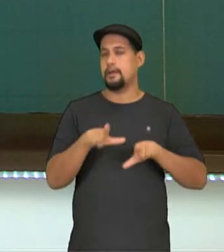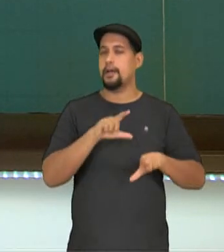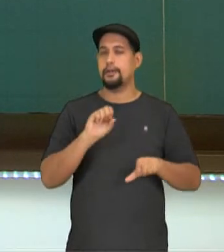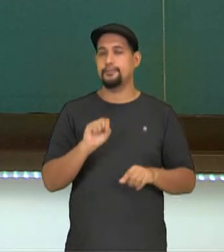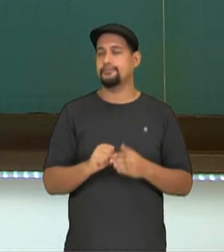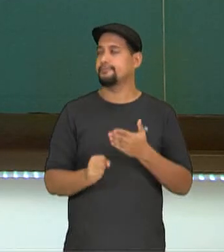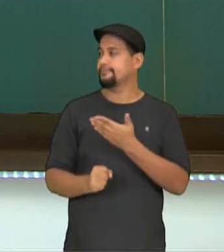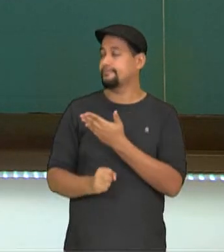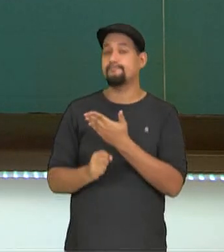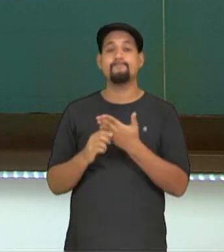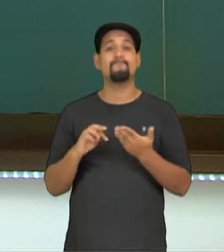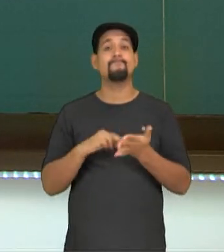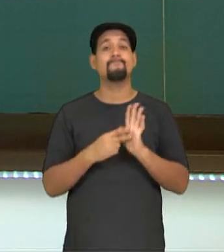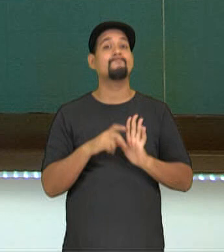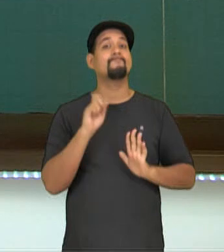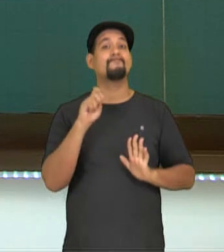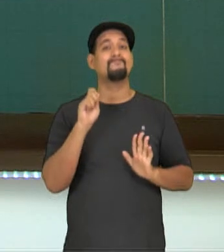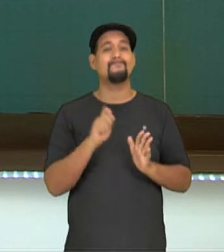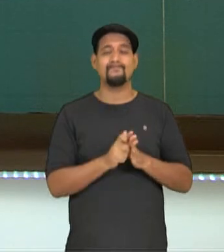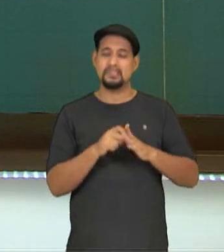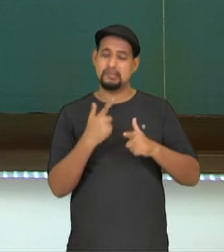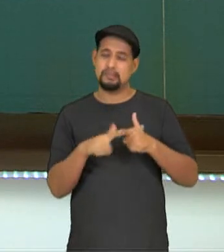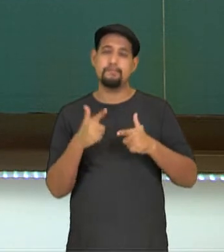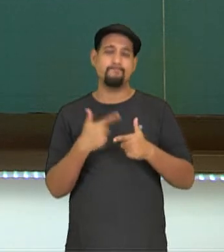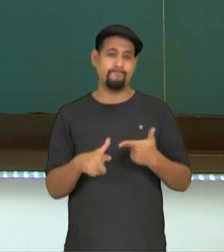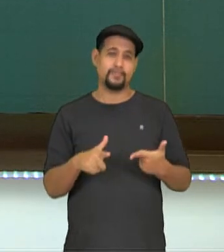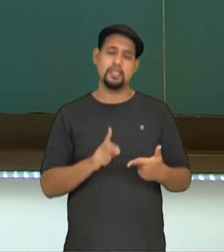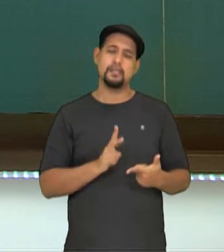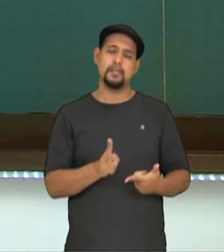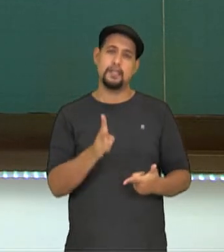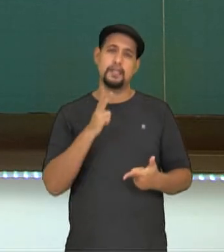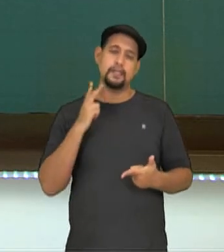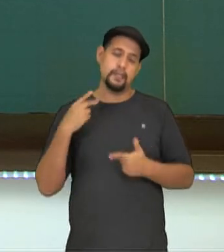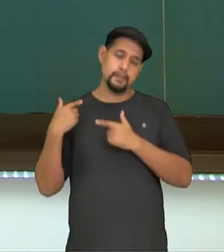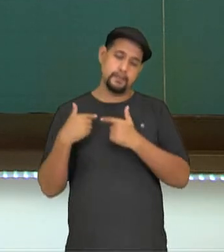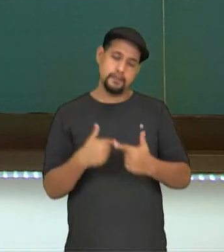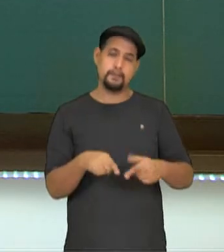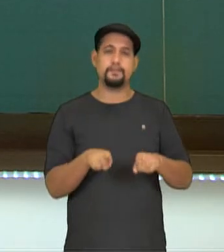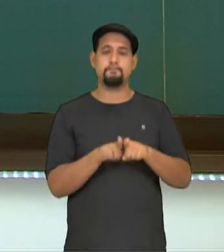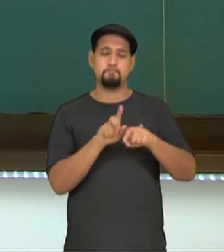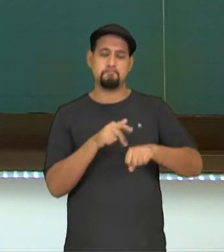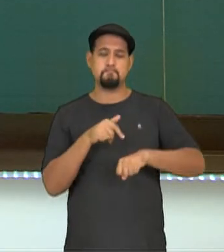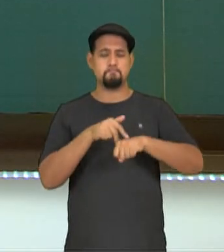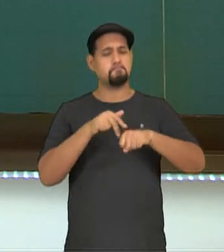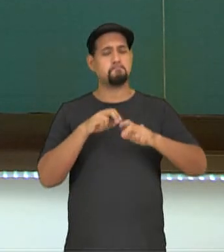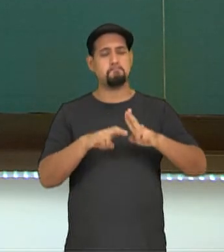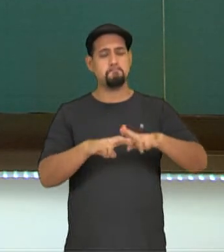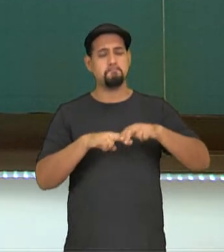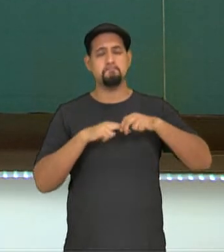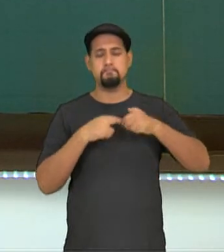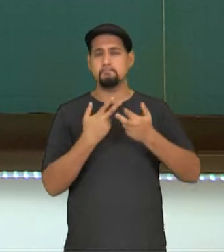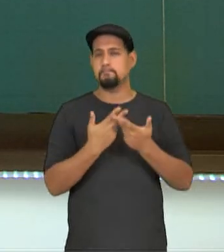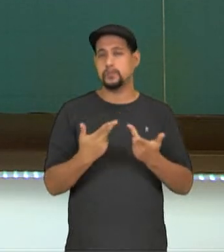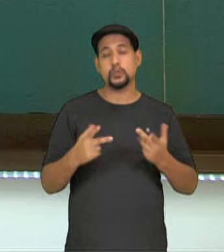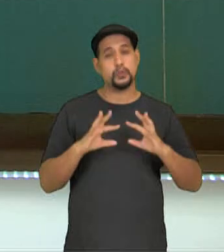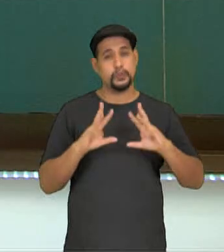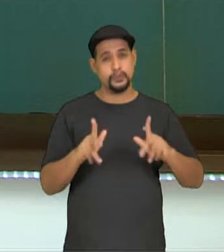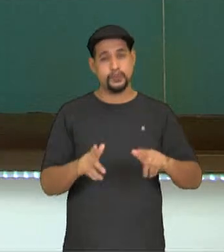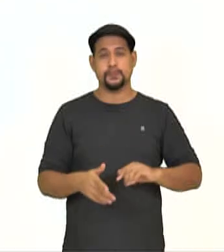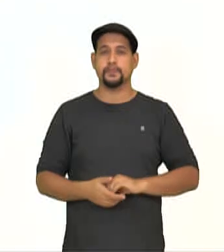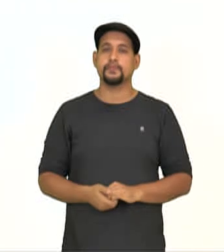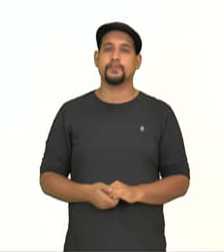Isso terminou em tragédia, falando ali sobre a tradição, a imposição, as consequências de tudo